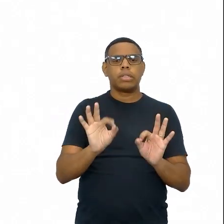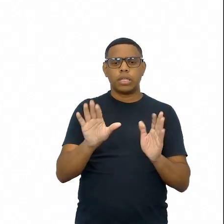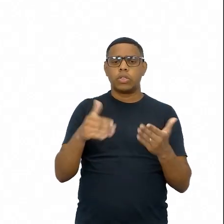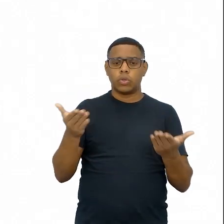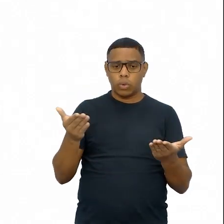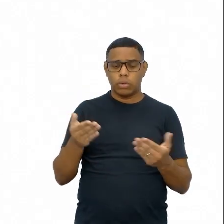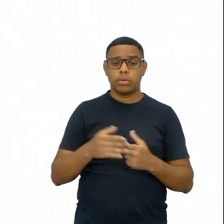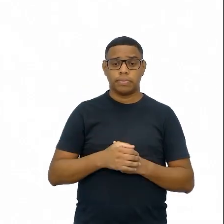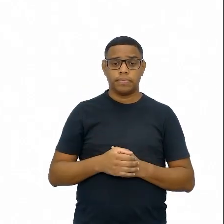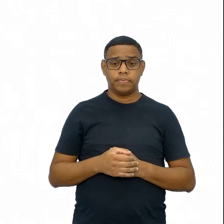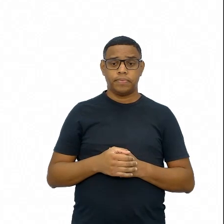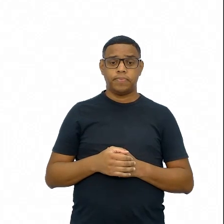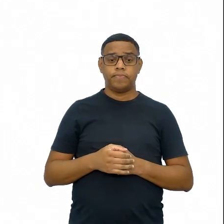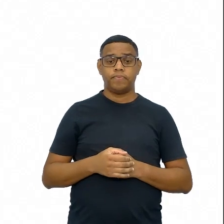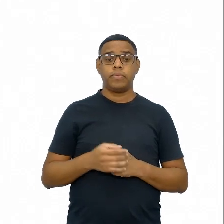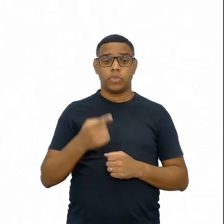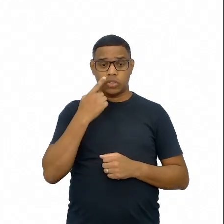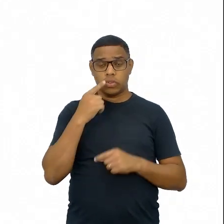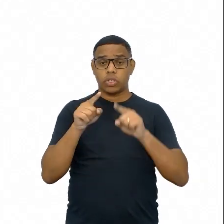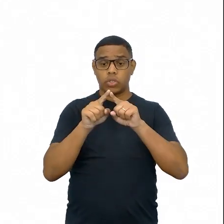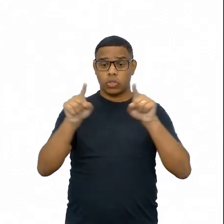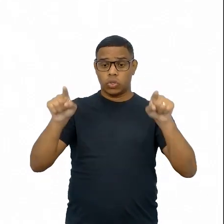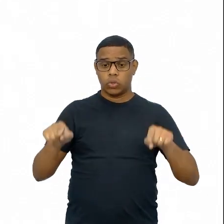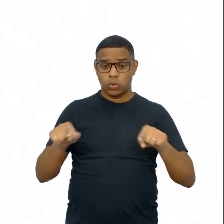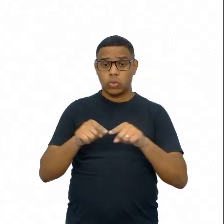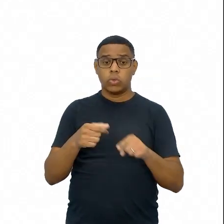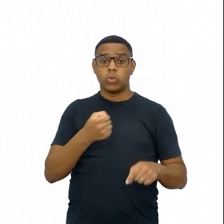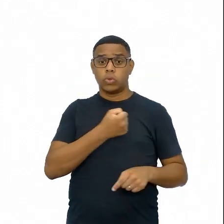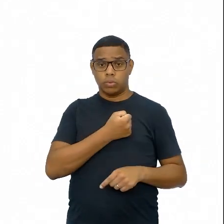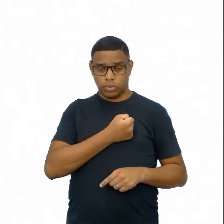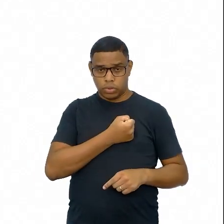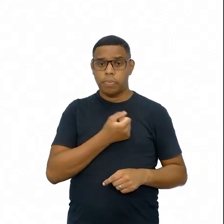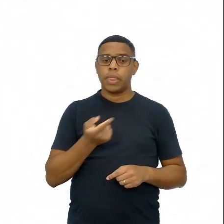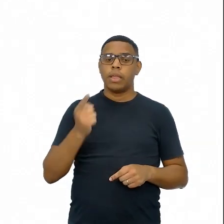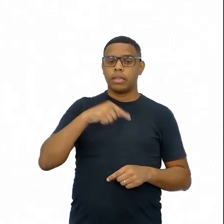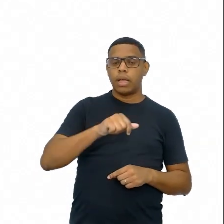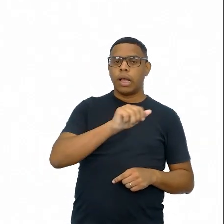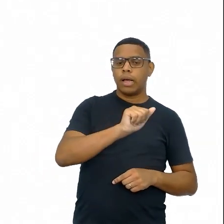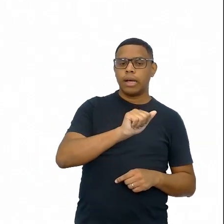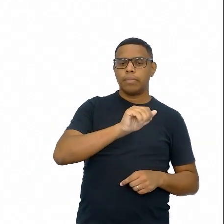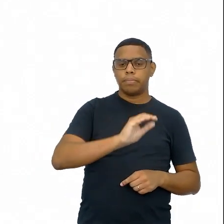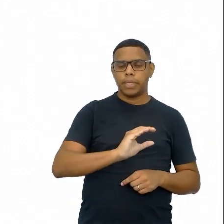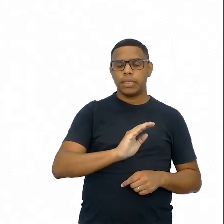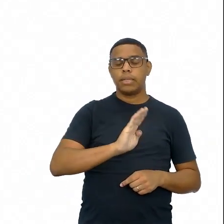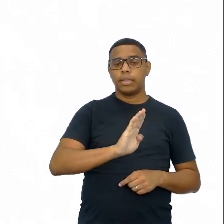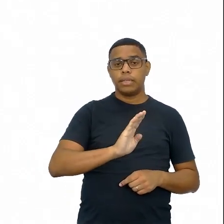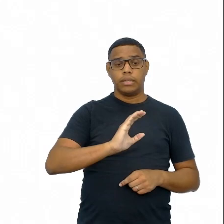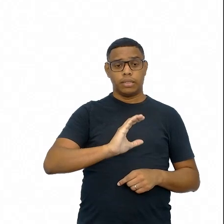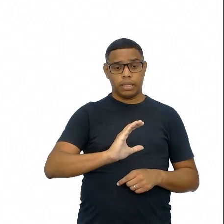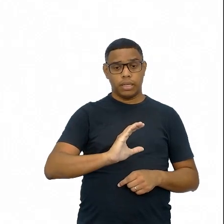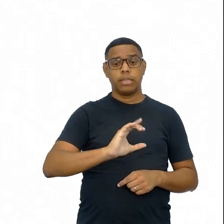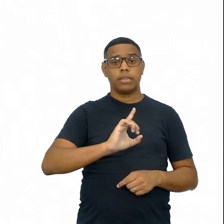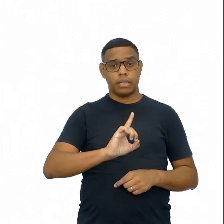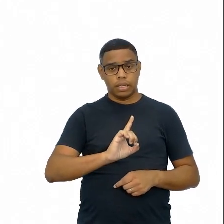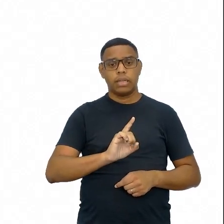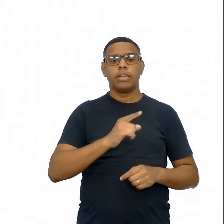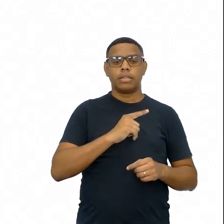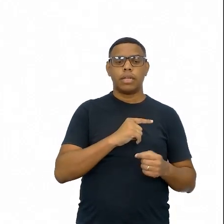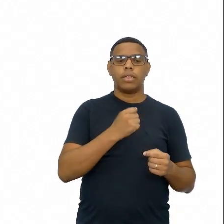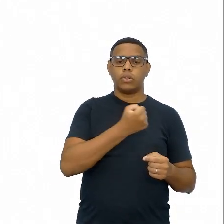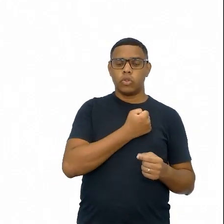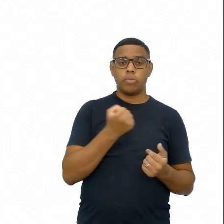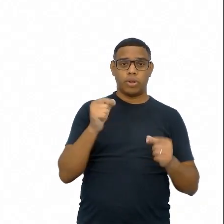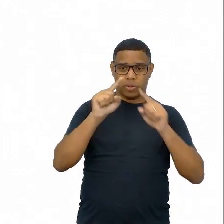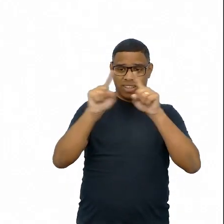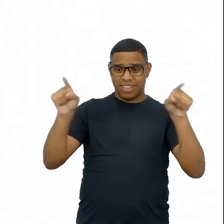quadro abaixo. Então, qual é a ordem decrescente desses números? Que exatamente os números que estão aqui são os números